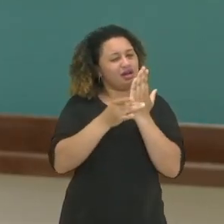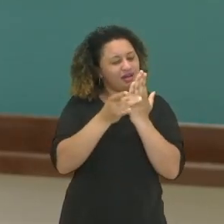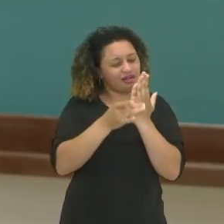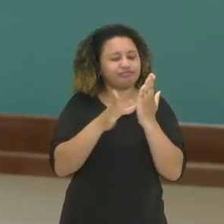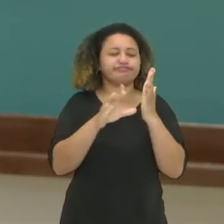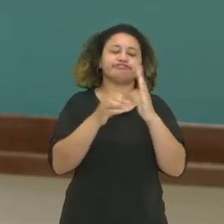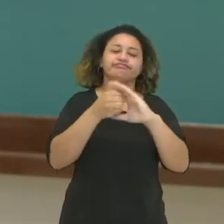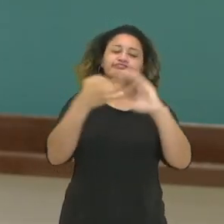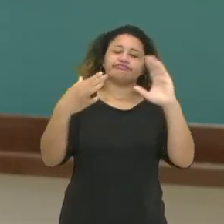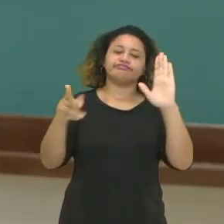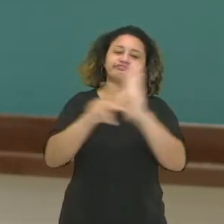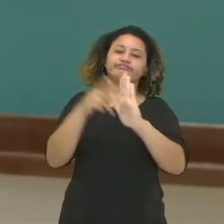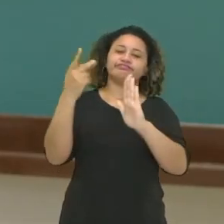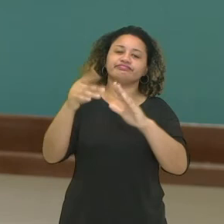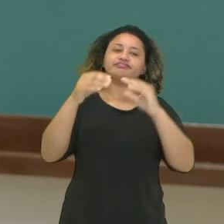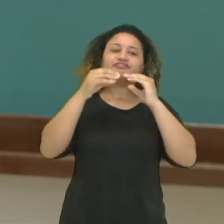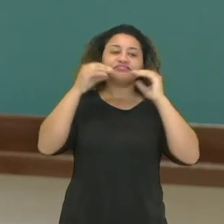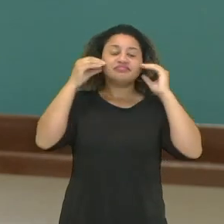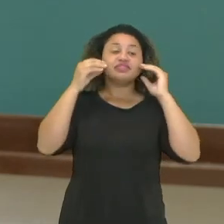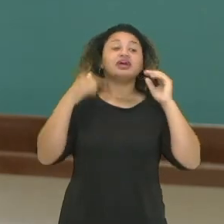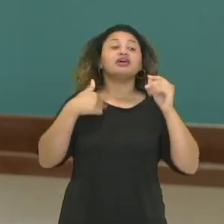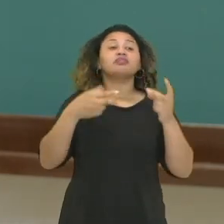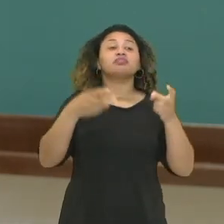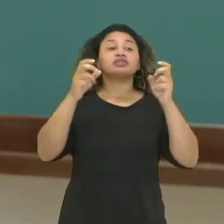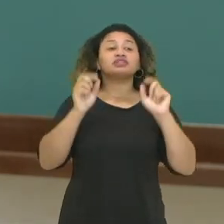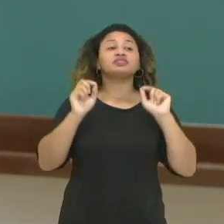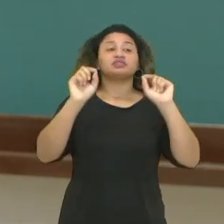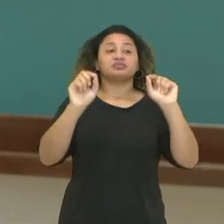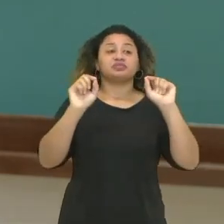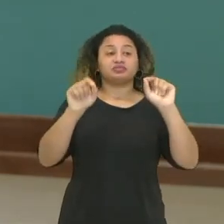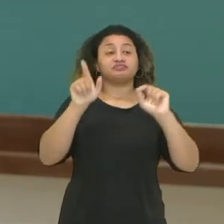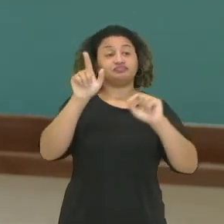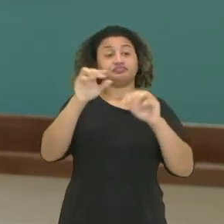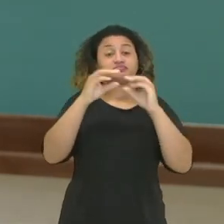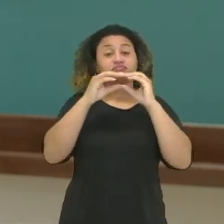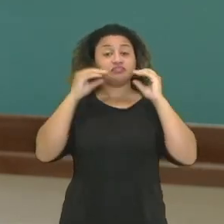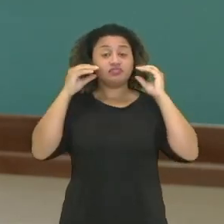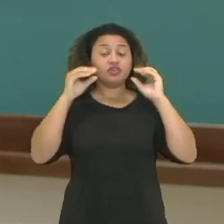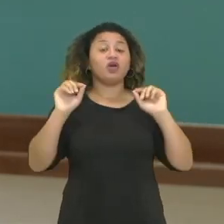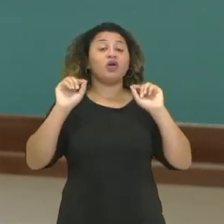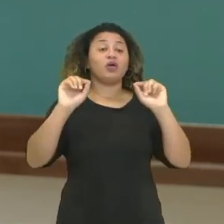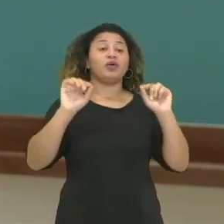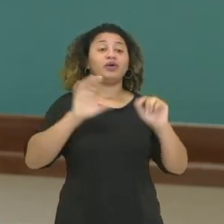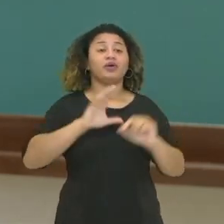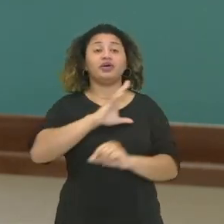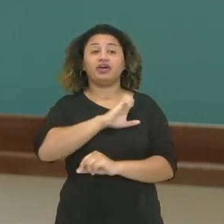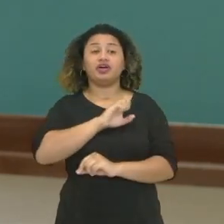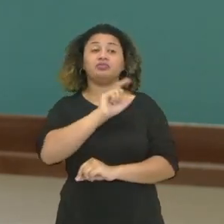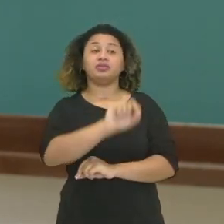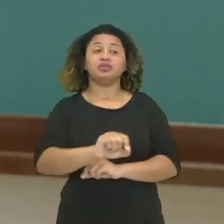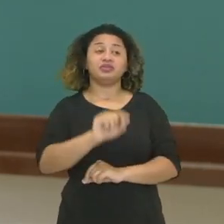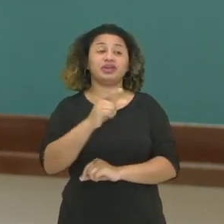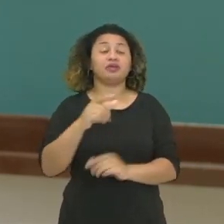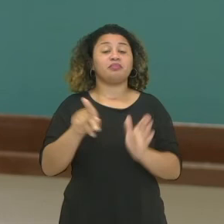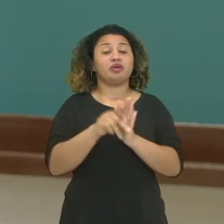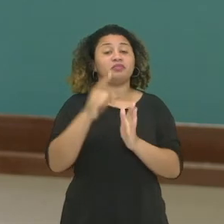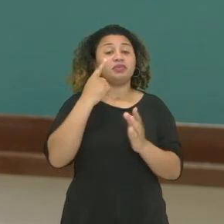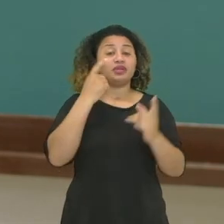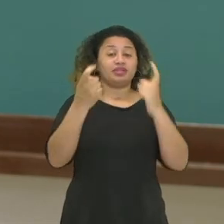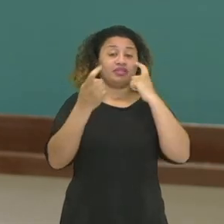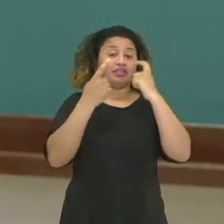da obra machadiana. E o que eu percebo? Que para o Machado de Assis, o amor é fruto de interesse